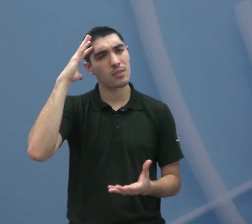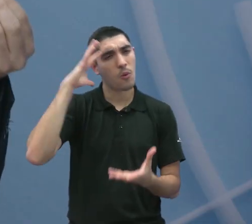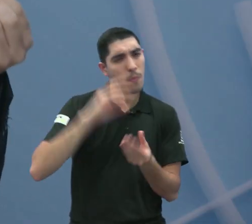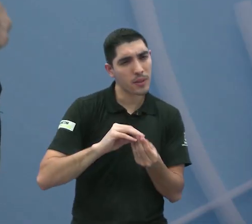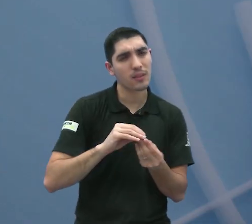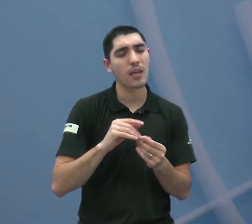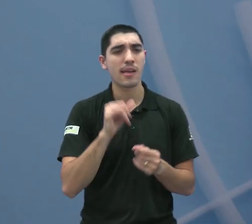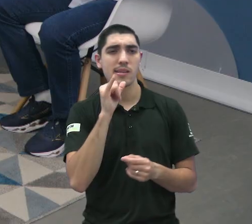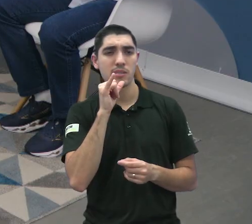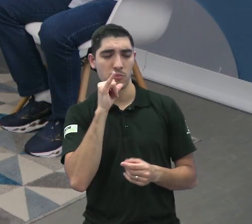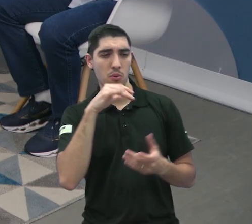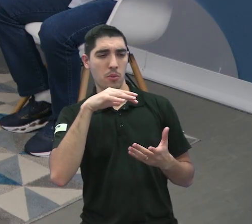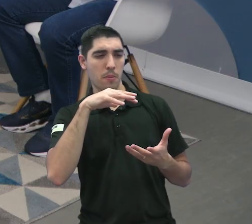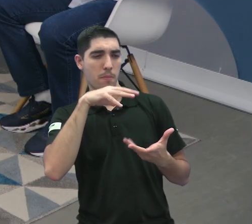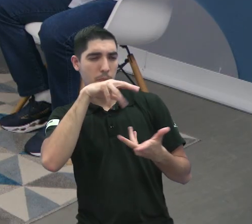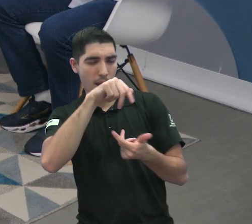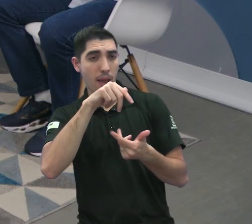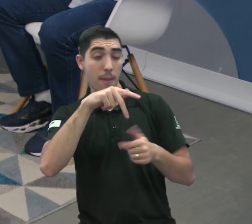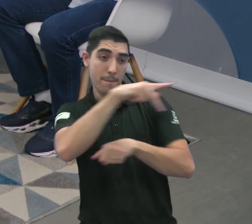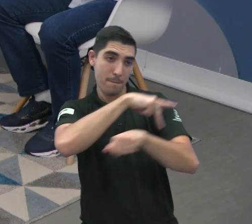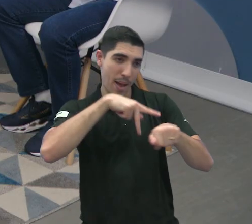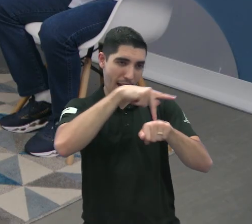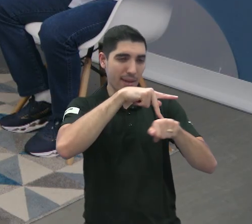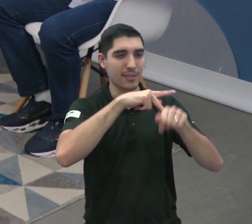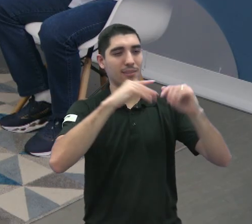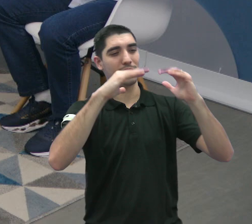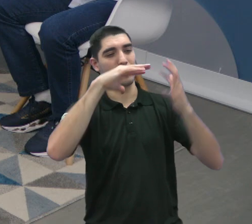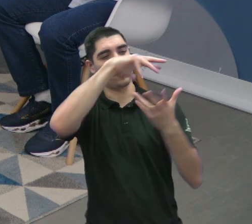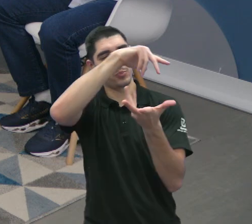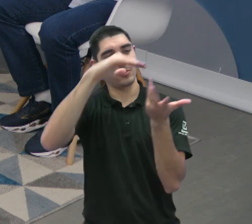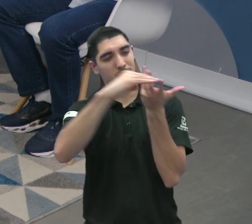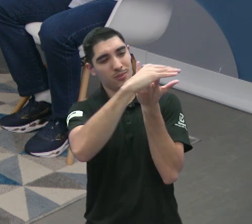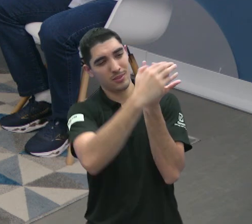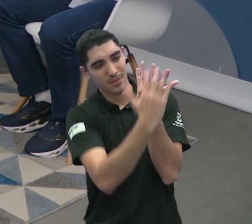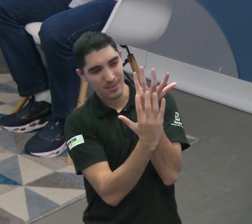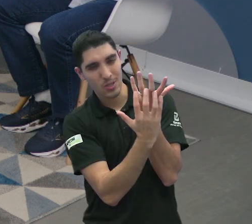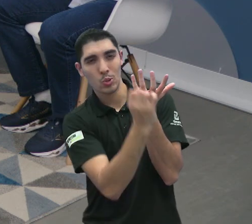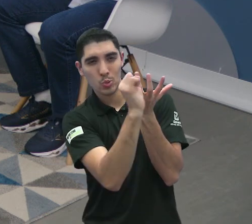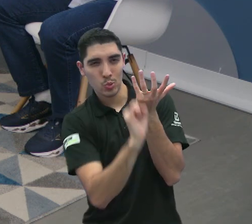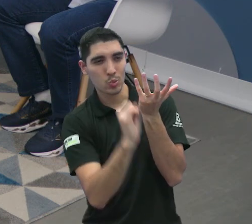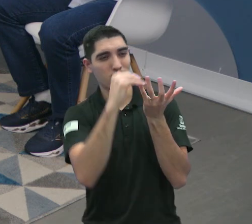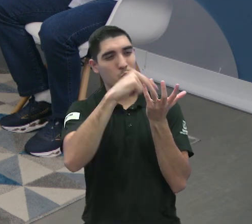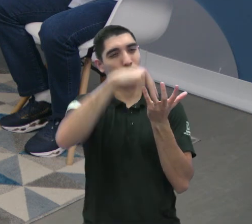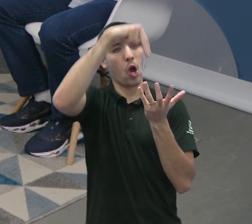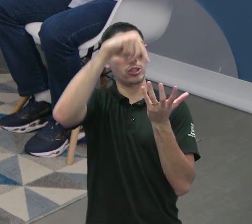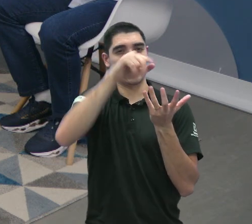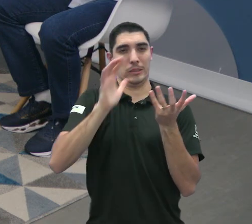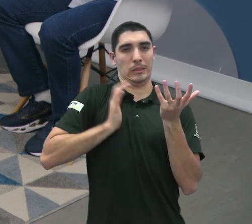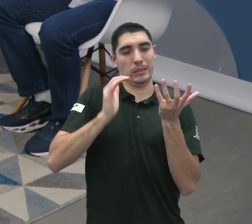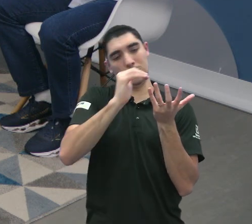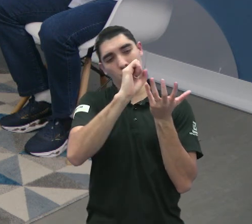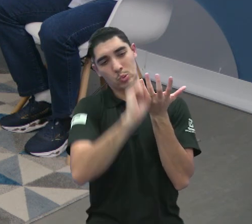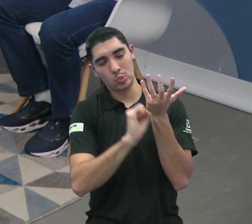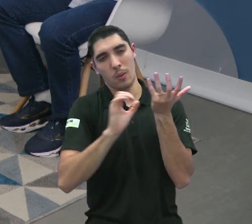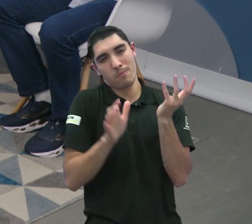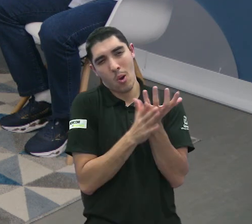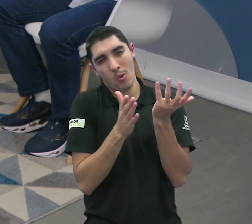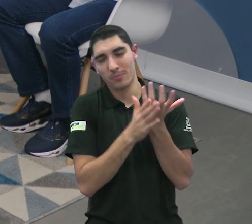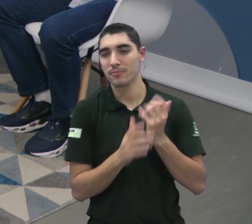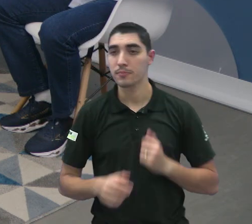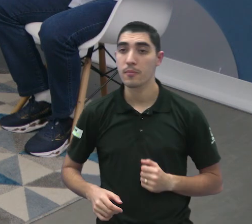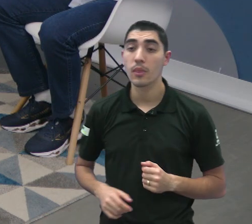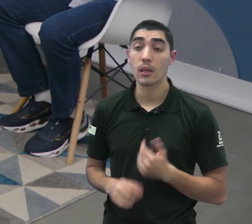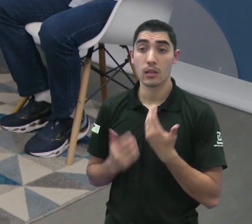entre sul global e norte global? Eu achei super interessante a sua pergunta, a sua colocação, porque